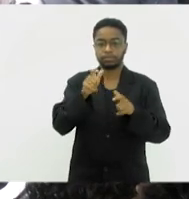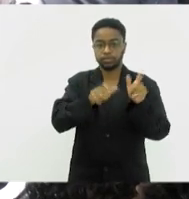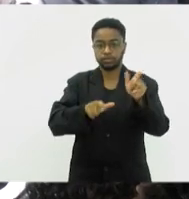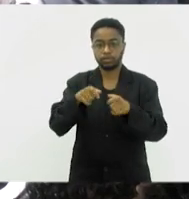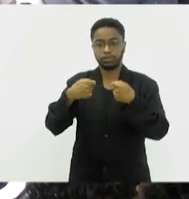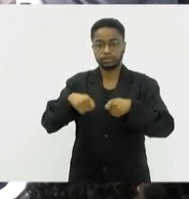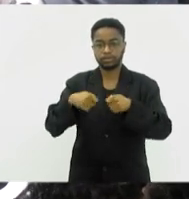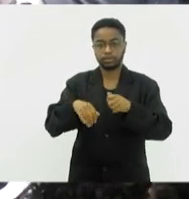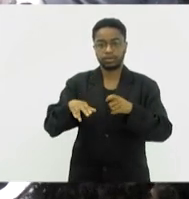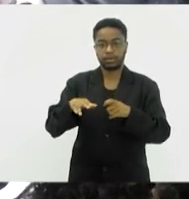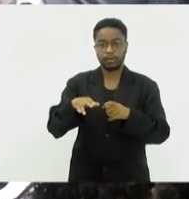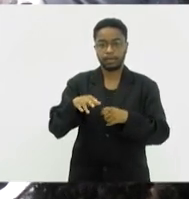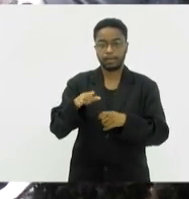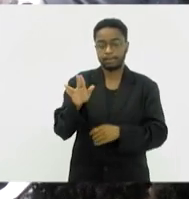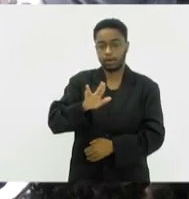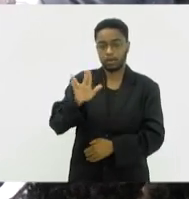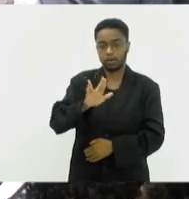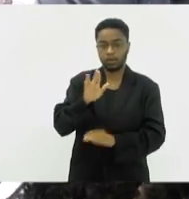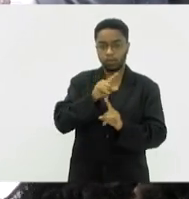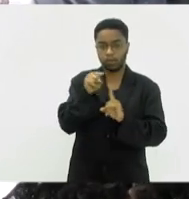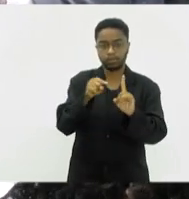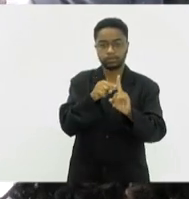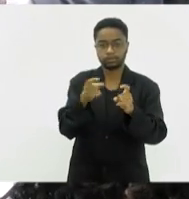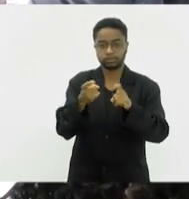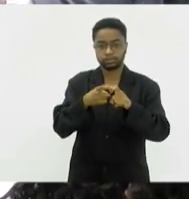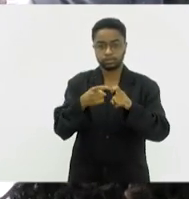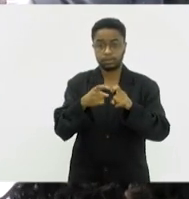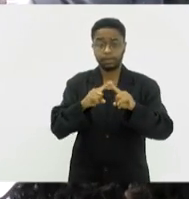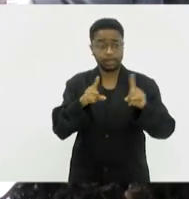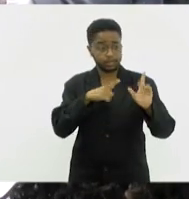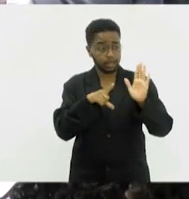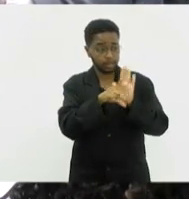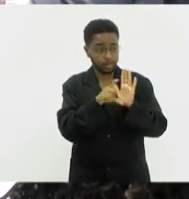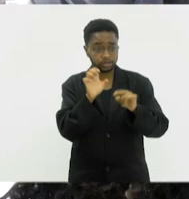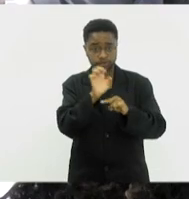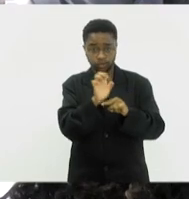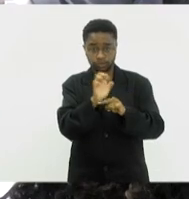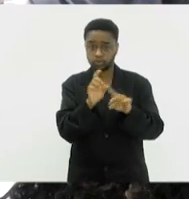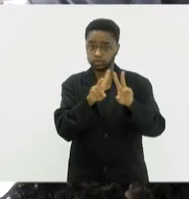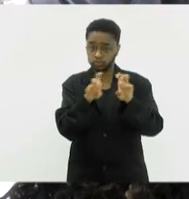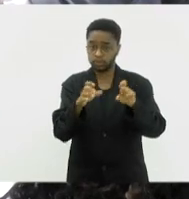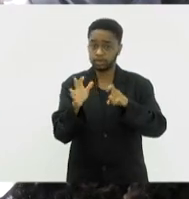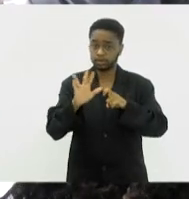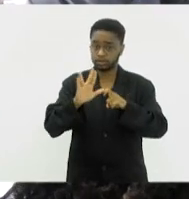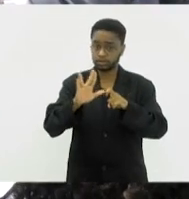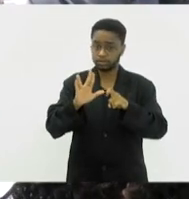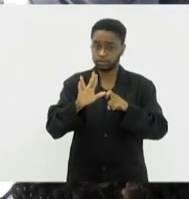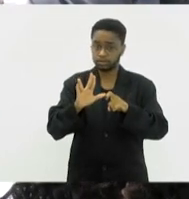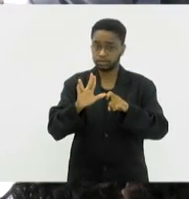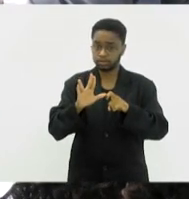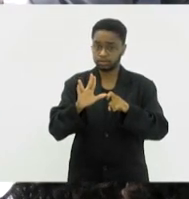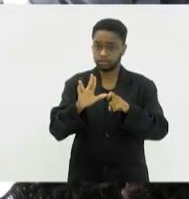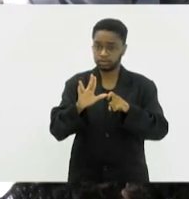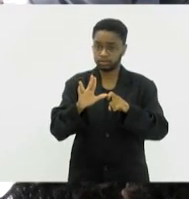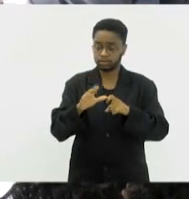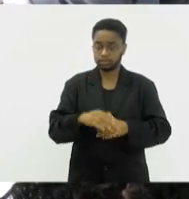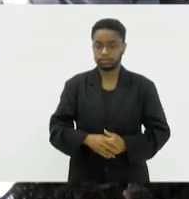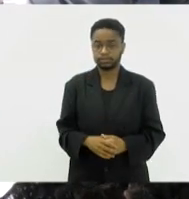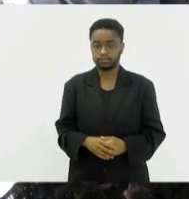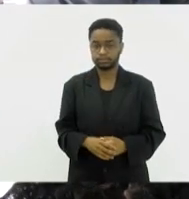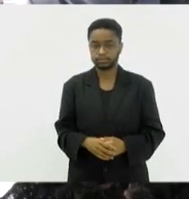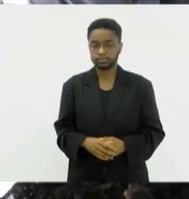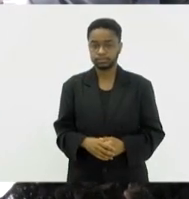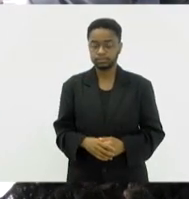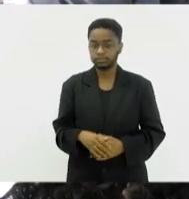fins medicinais. Não existe maconha para fim medicinal, Dani. Mas existe até a legislação do Estado deputada sobre cannabis medicinal. Deputada Dani,